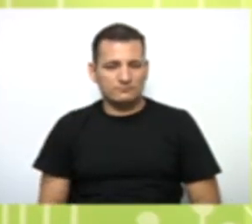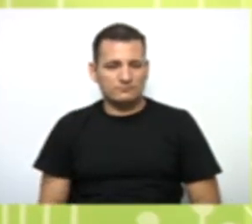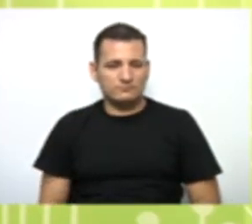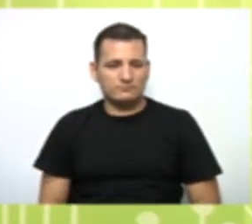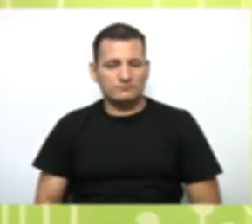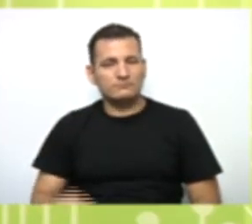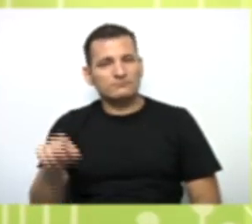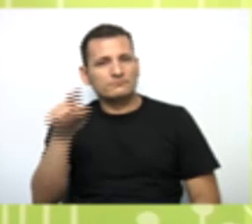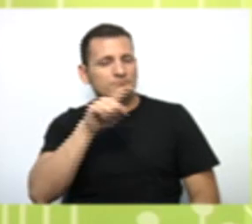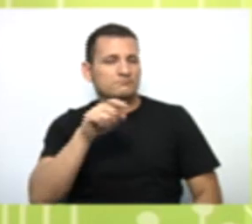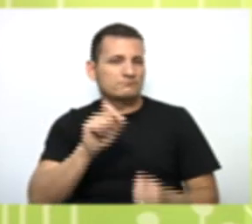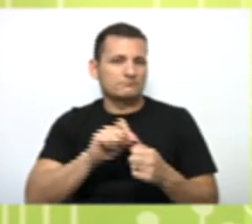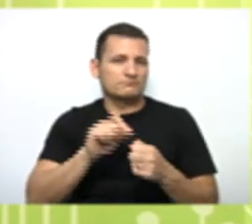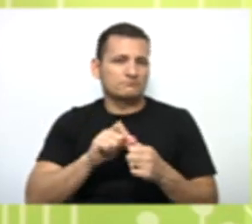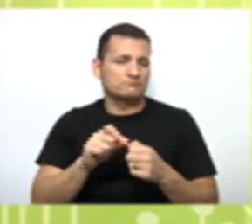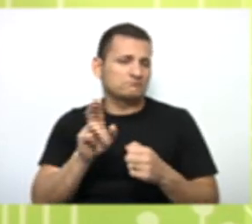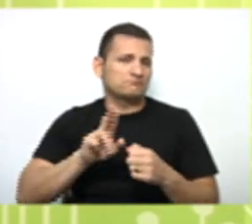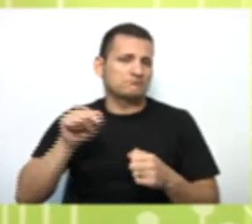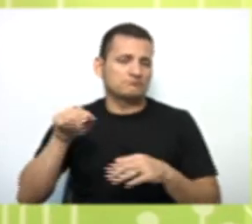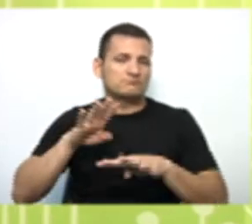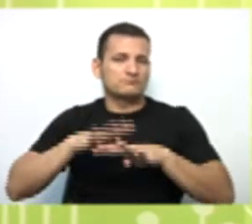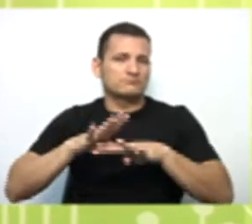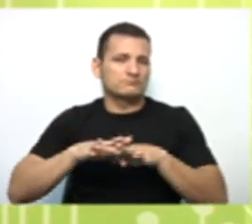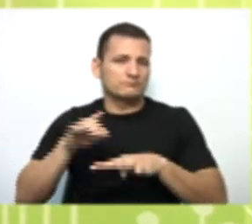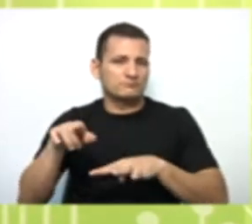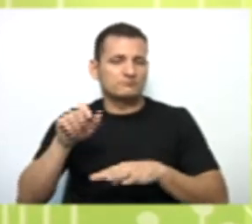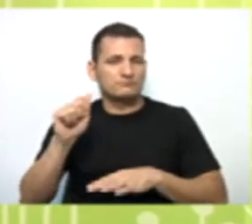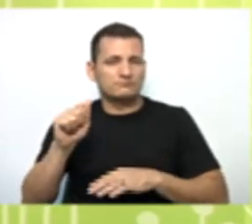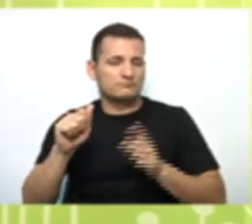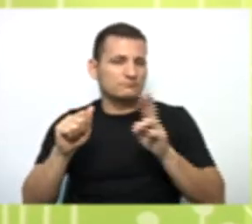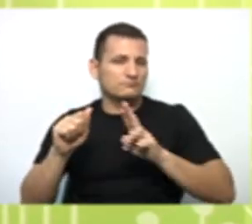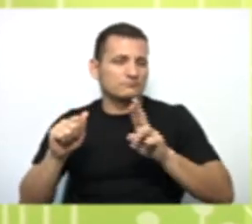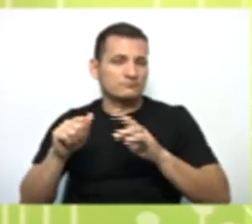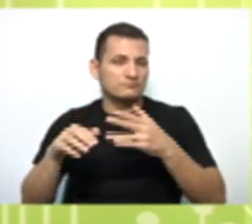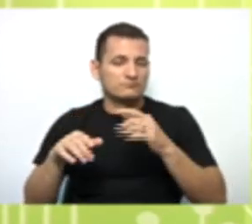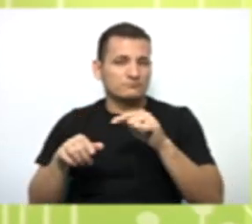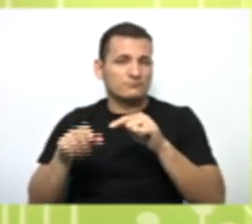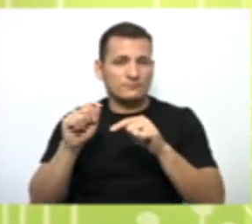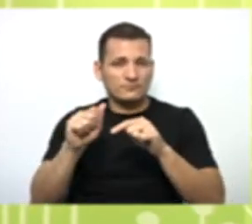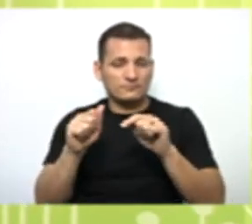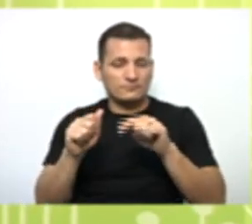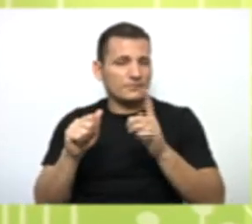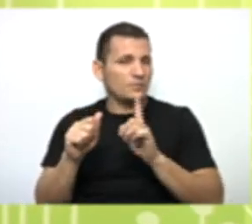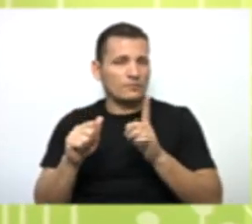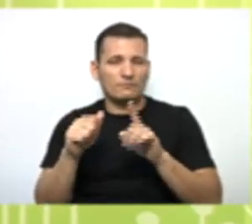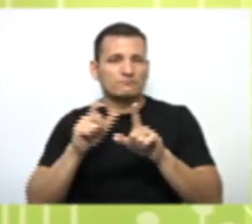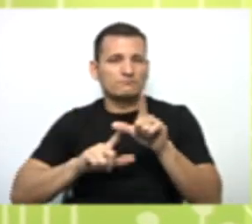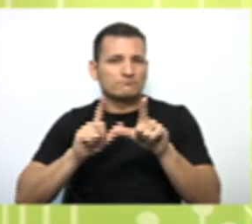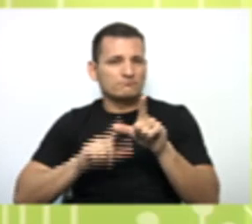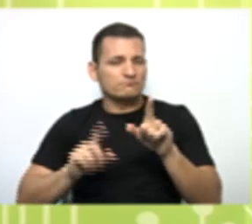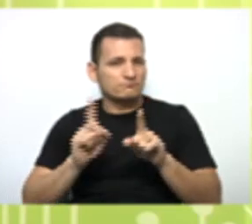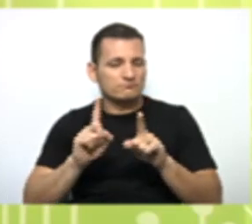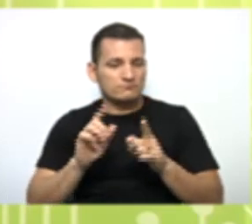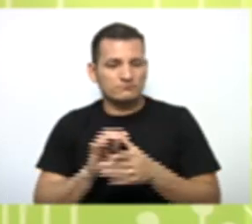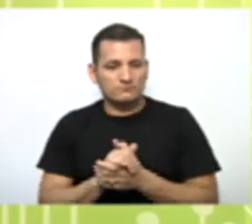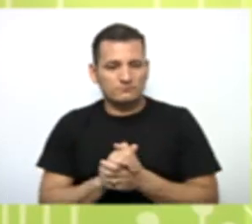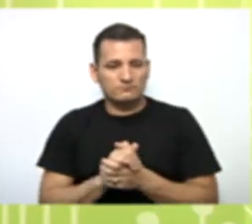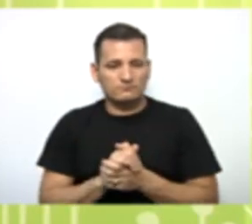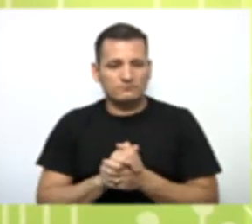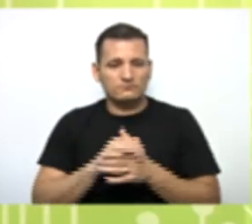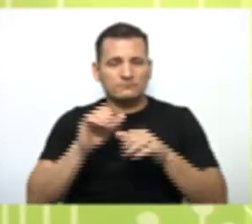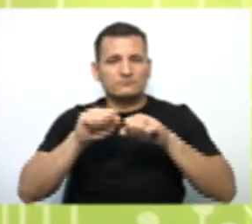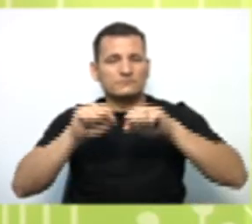E você faz cálculo matemático com esse número. Né? Então, deixar bem claro, esse A aí não é uma letra. No